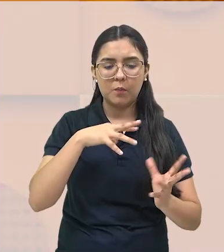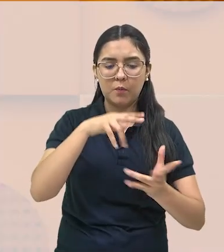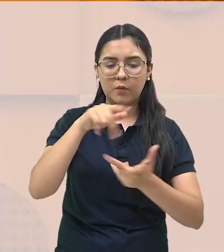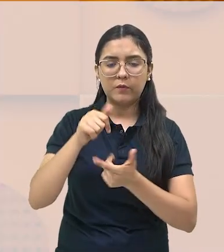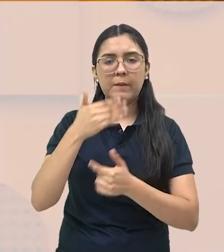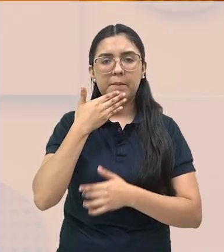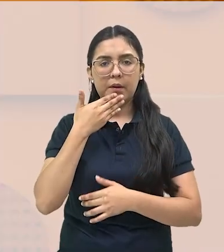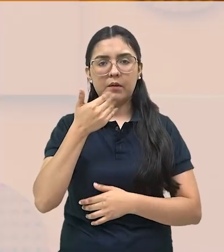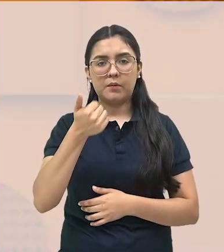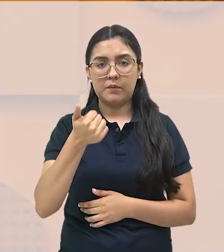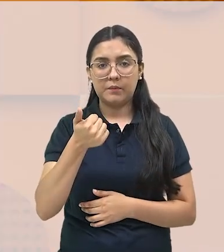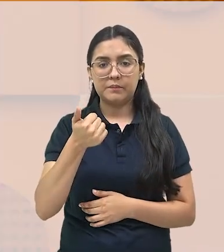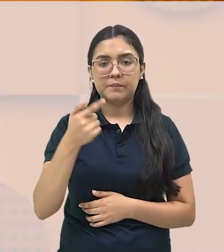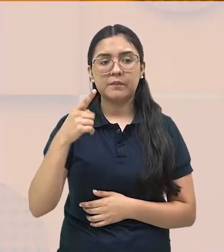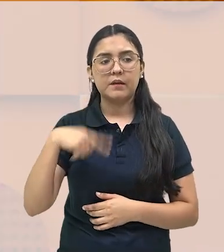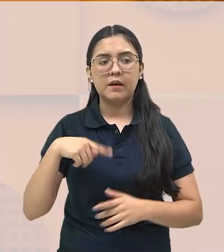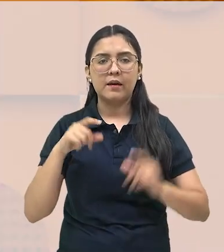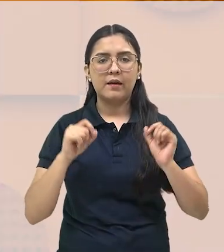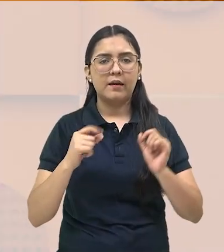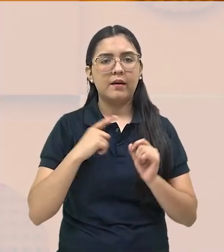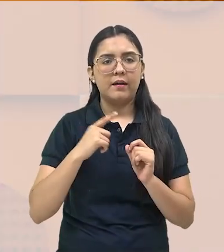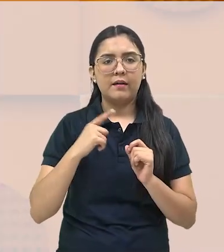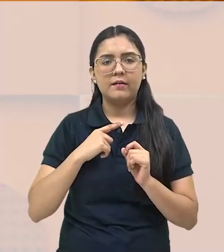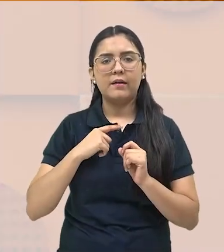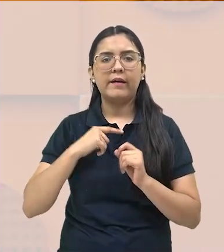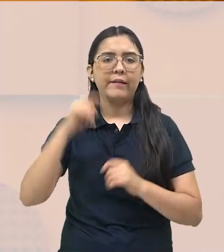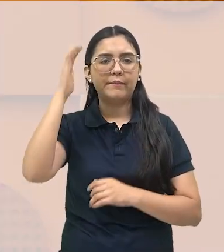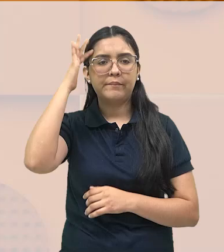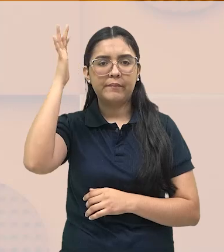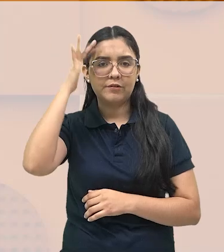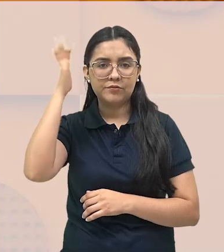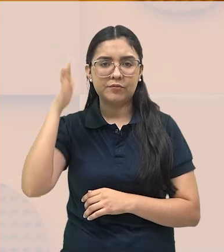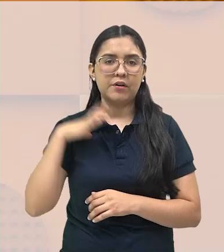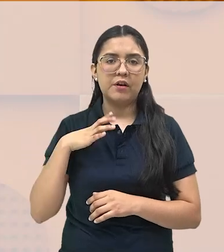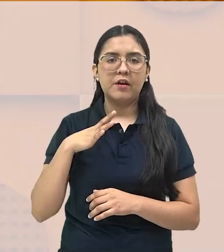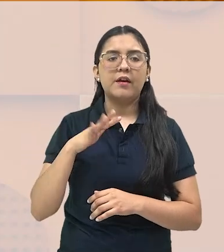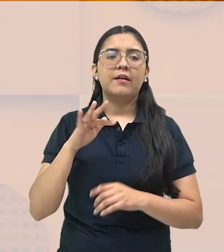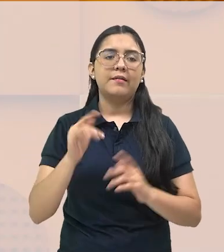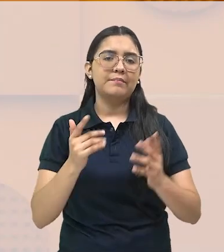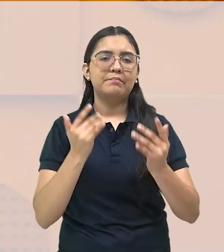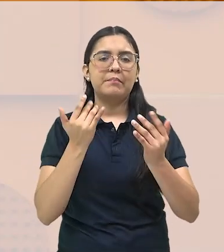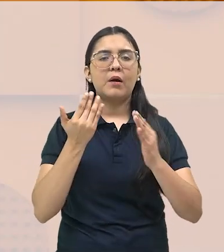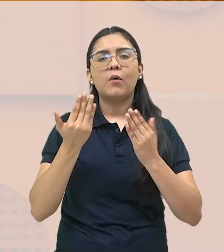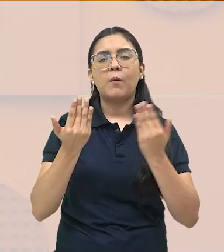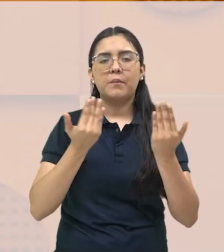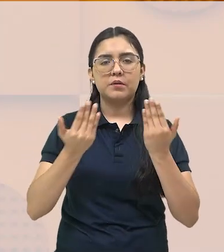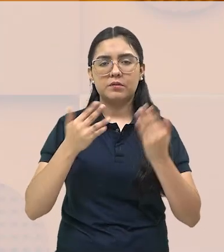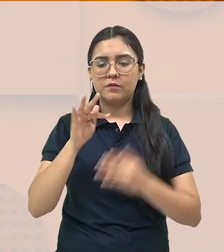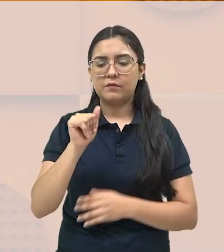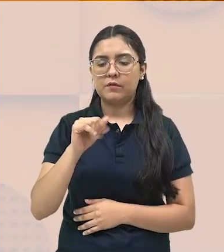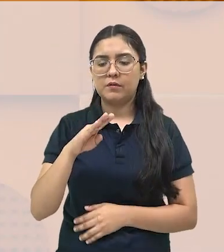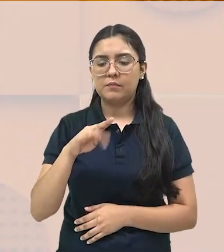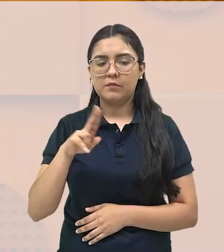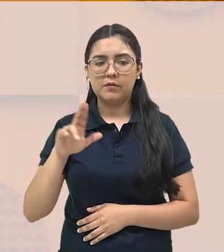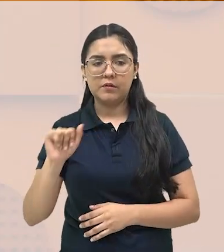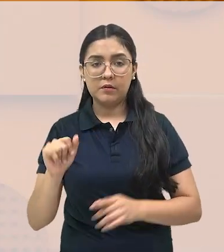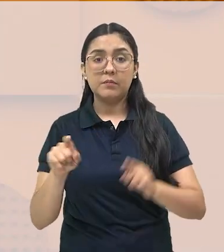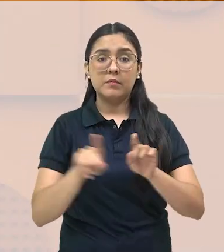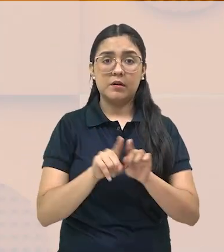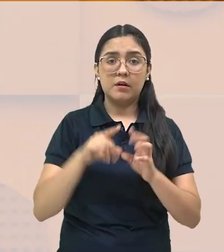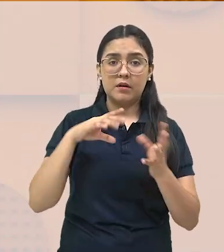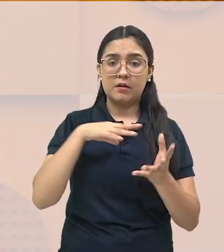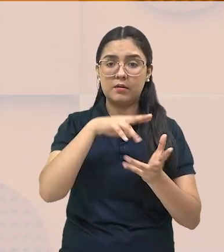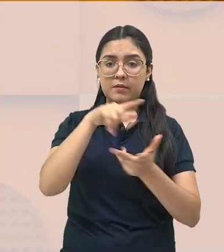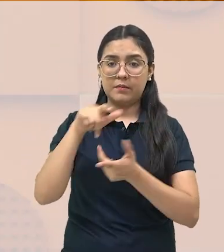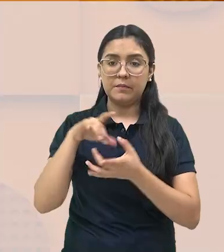como um todo, ela é uma fábula, ela é fantasiosa. Isso porque a globalização até traz essa